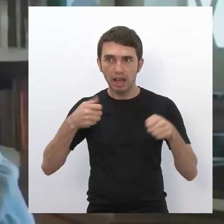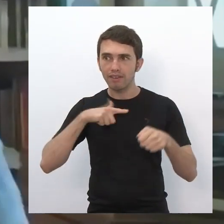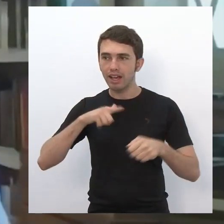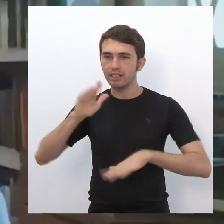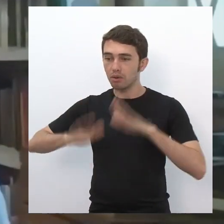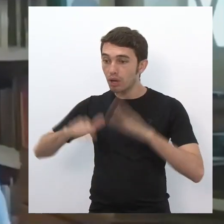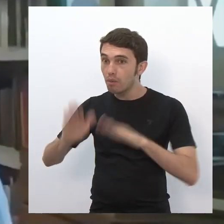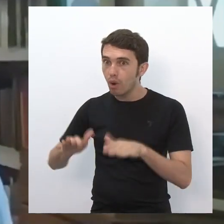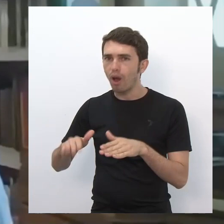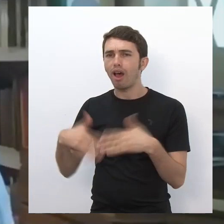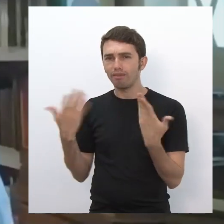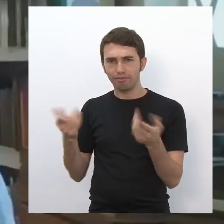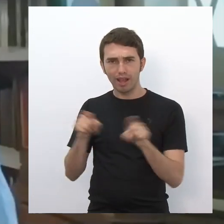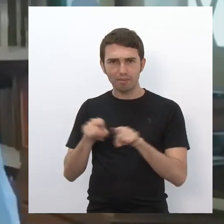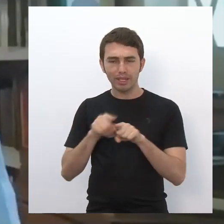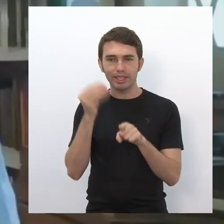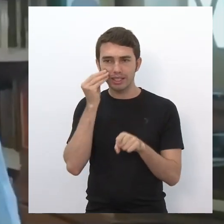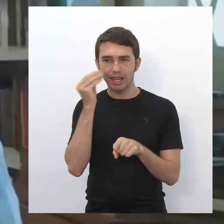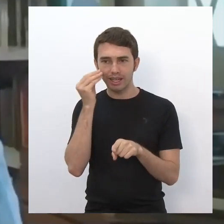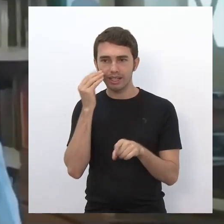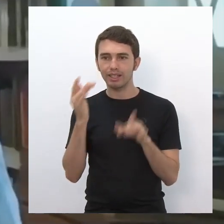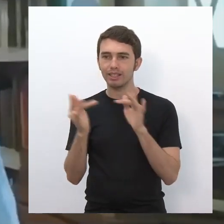possível.